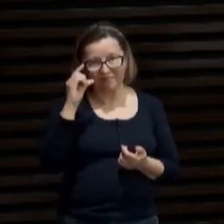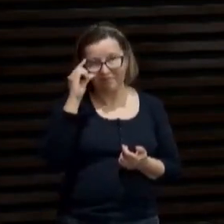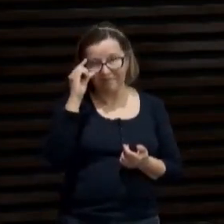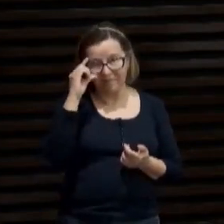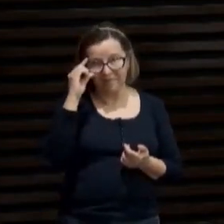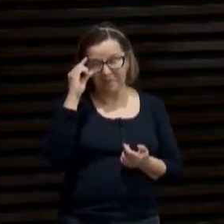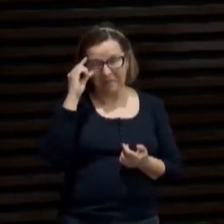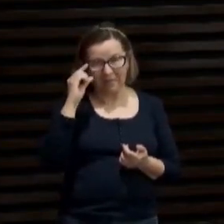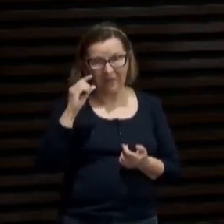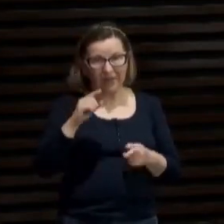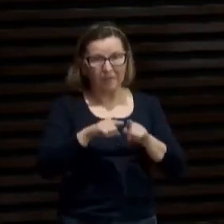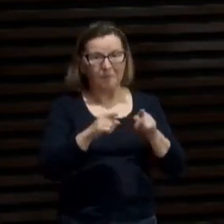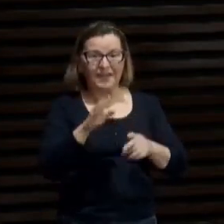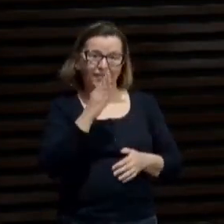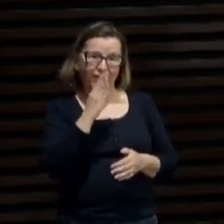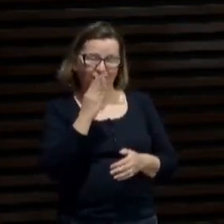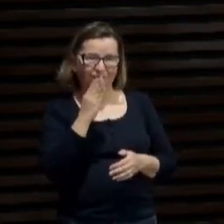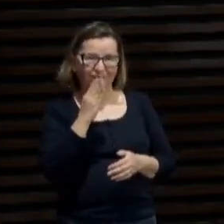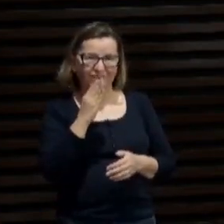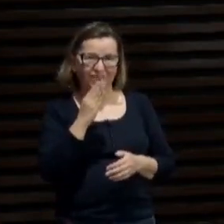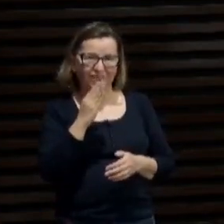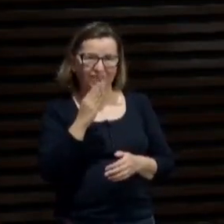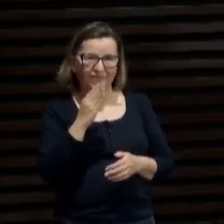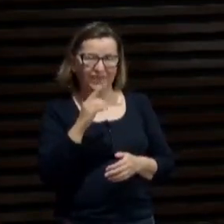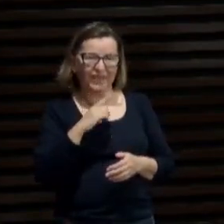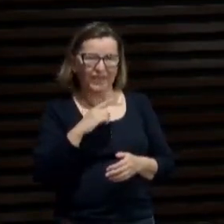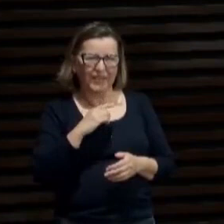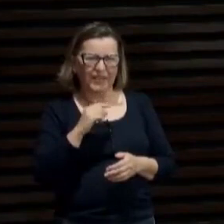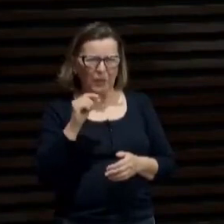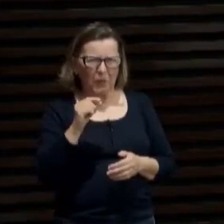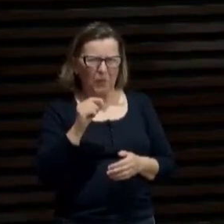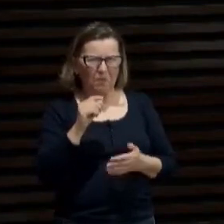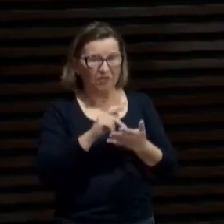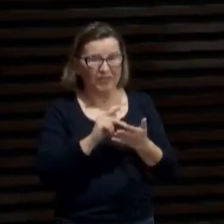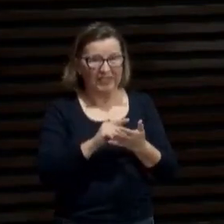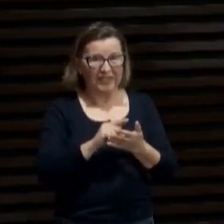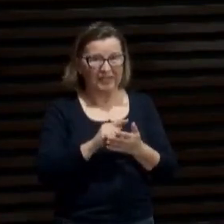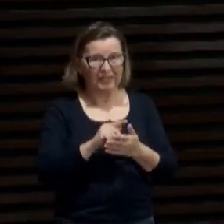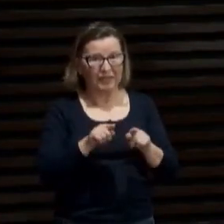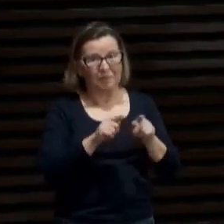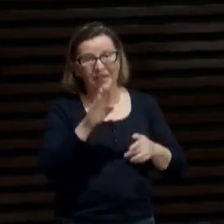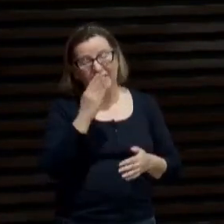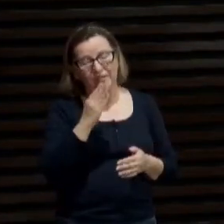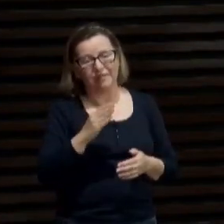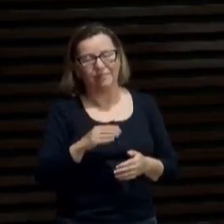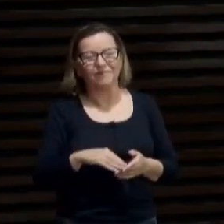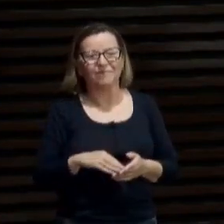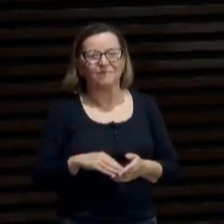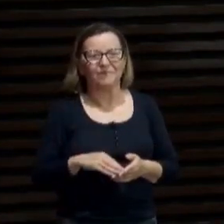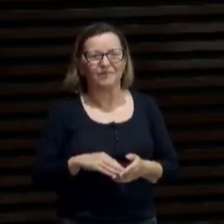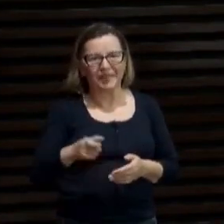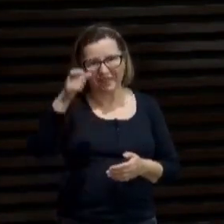mesmo tamanho, mas ela é falsa. Porque ela tem um pouco de verdade ali, mas na sua essência ela é falsa. O que Satanás faz é